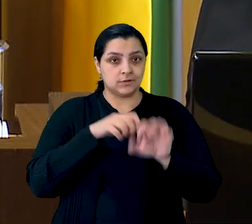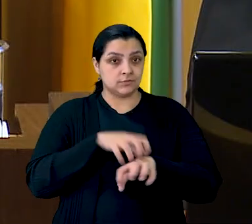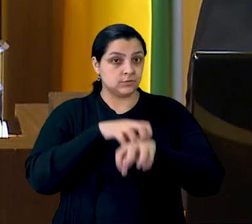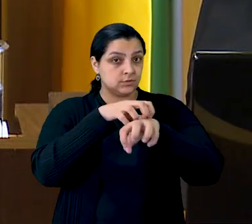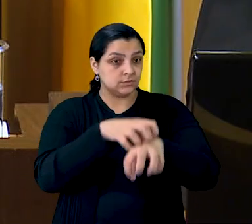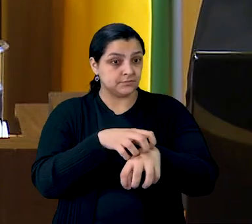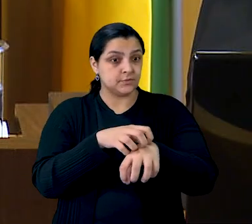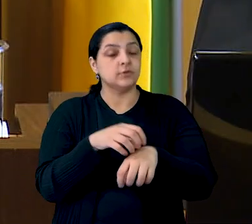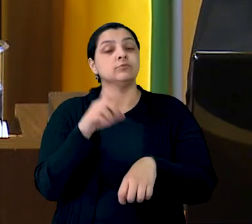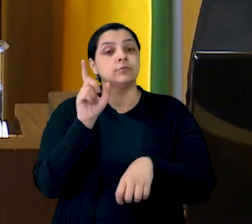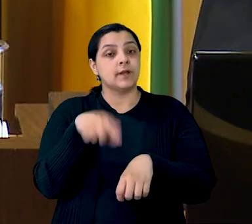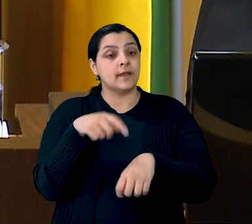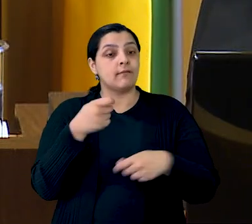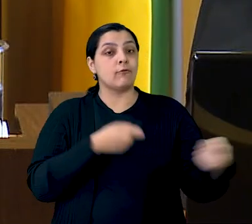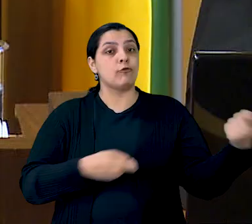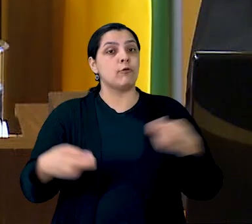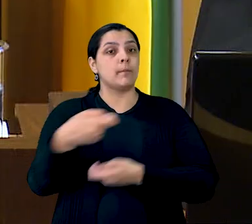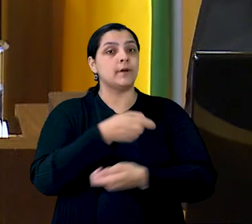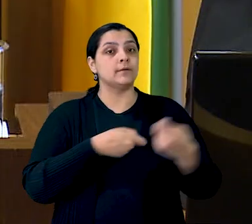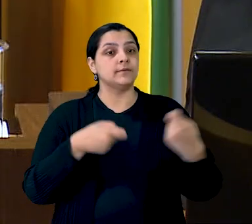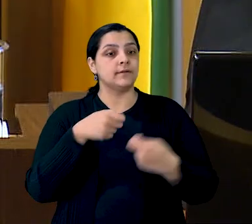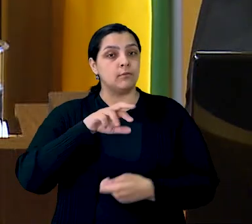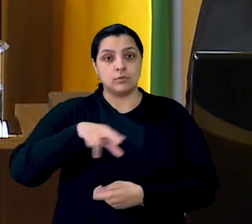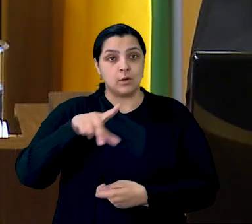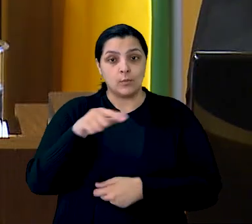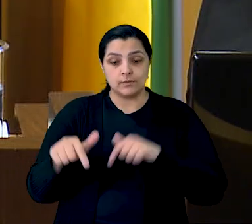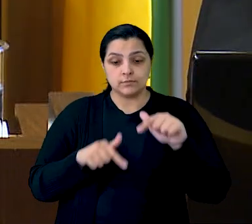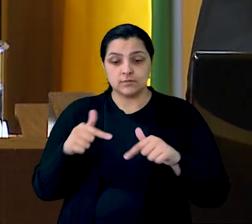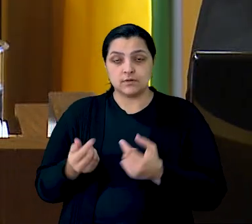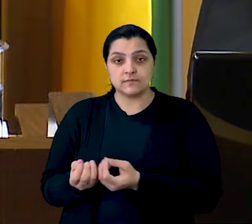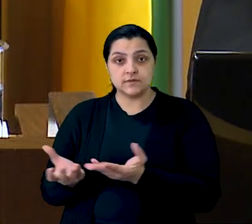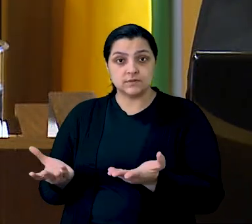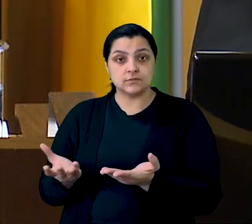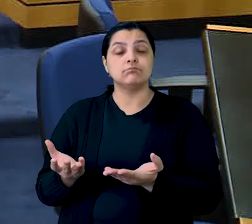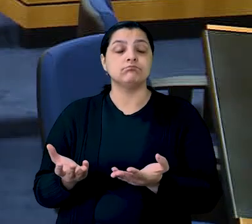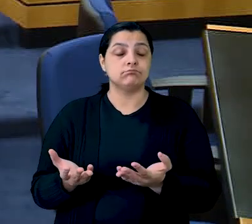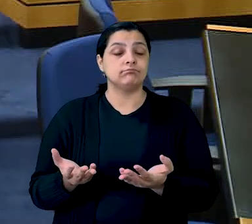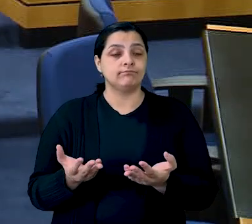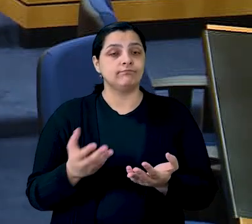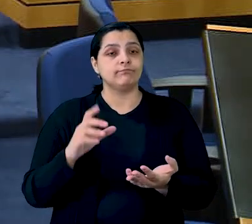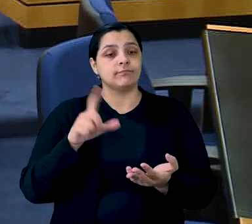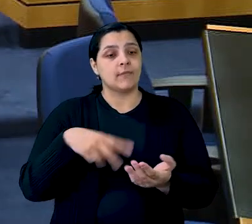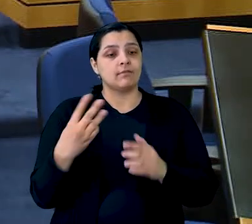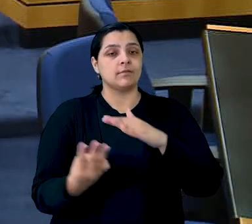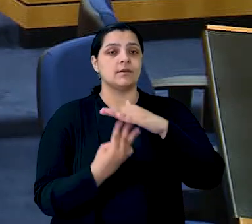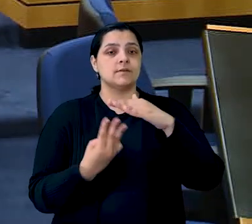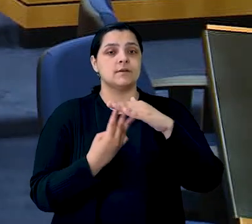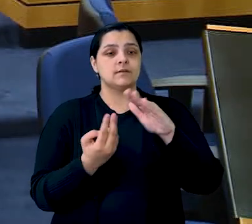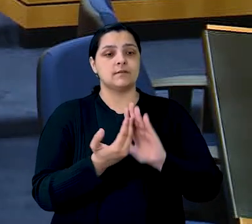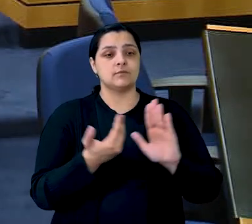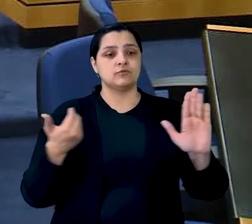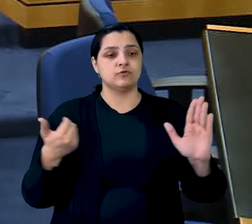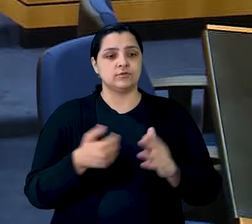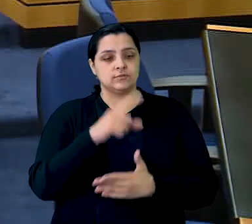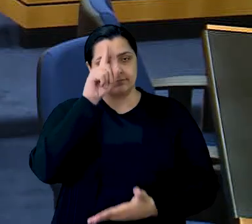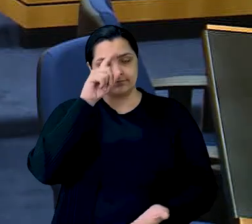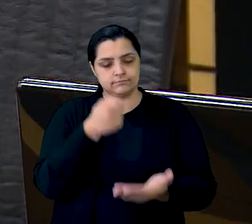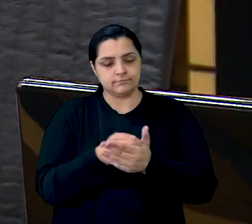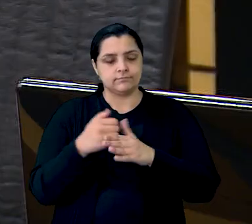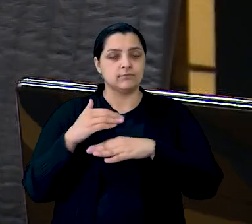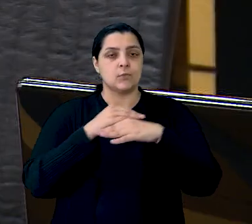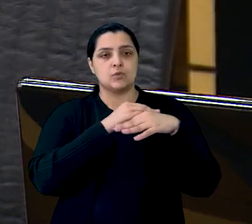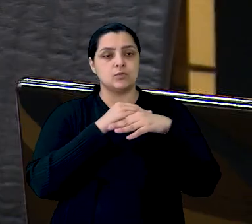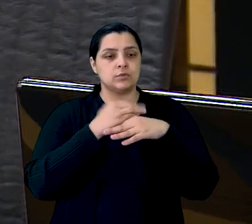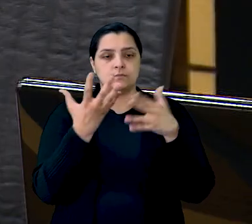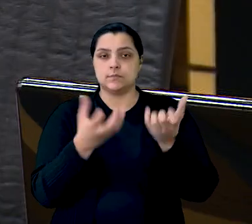de transporte de cargas, por ter natureza comercial e não de prestação de serviços, afasta a terceirização. Por unanimidade,